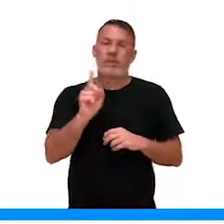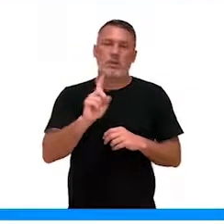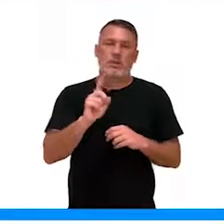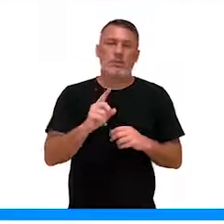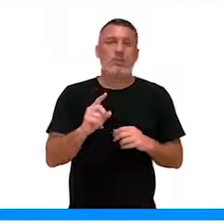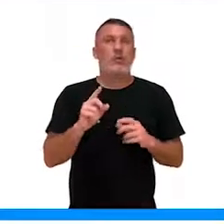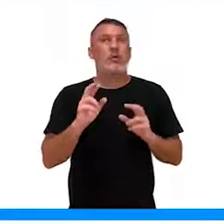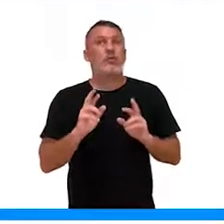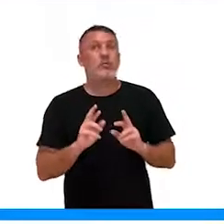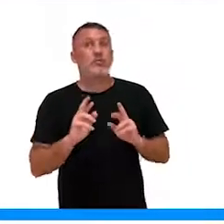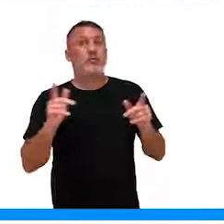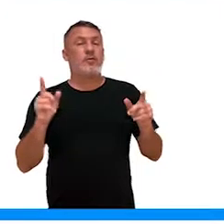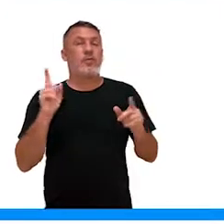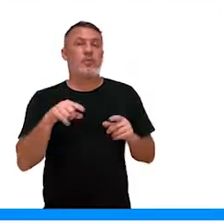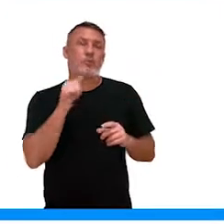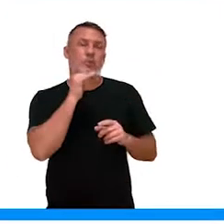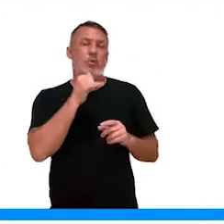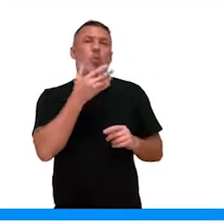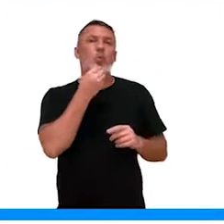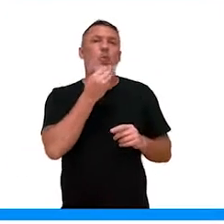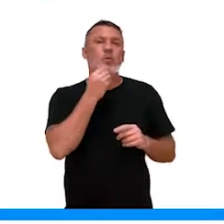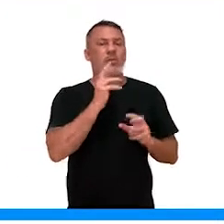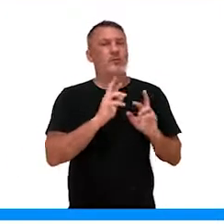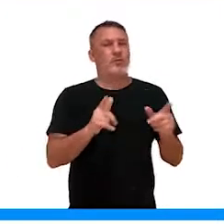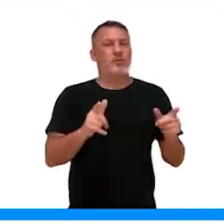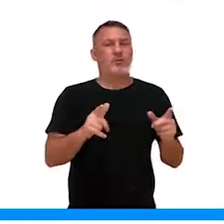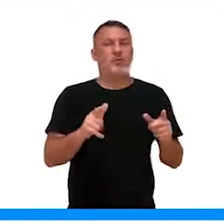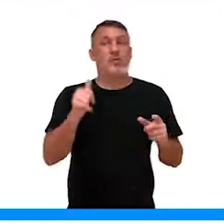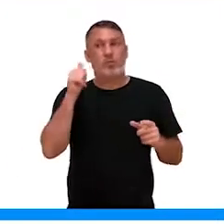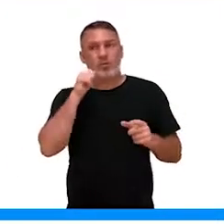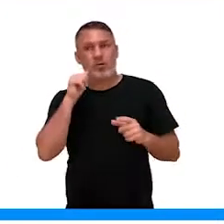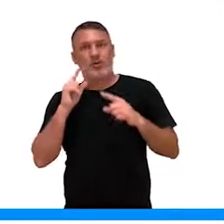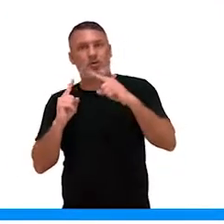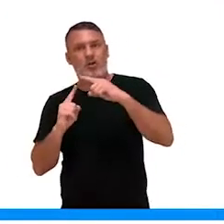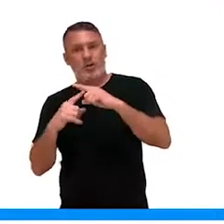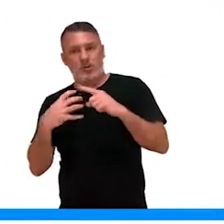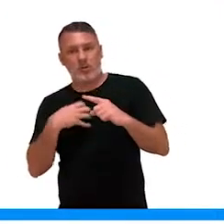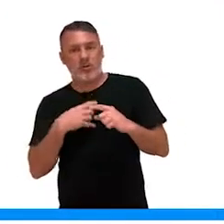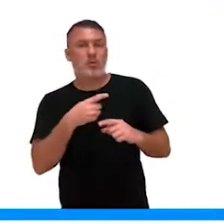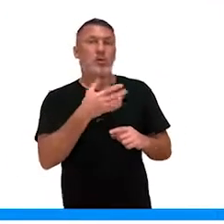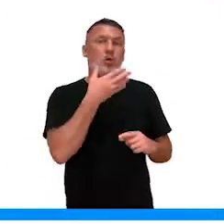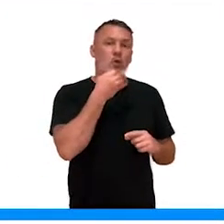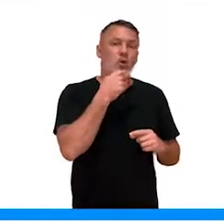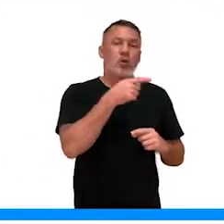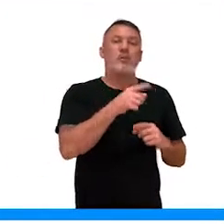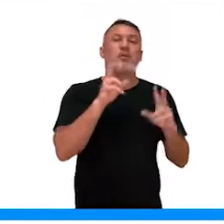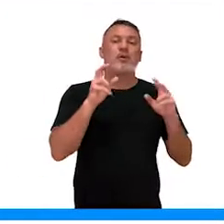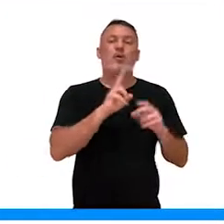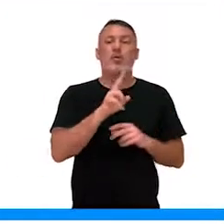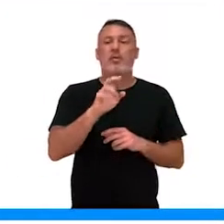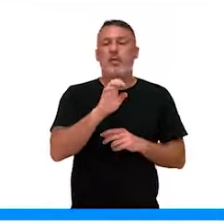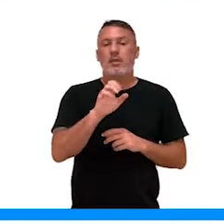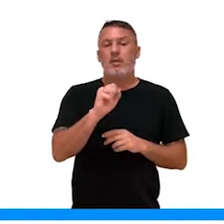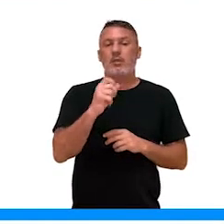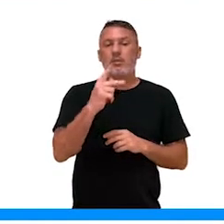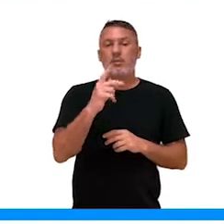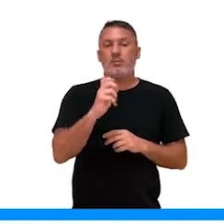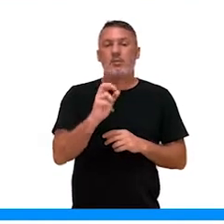mais. Isso é diferente do que acontece nos homens. Nos homens, o processo que a gente chama